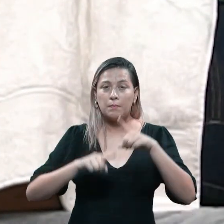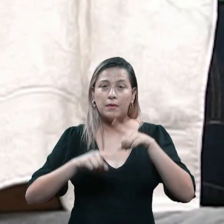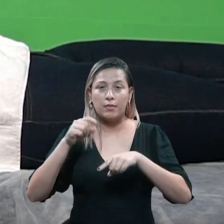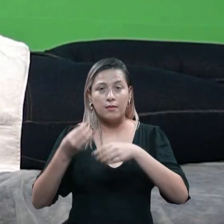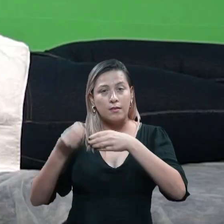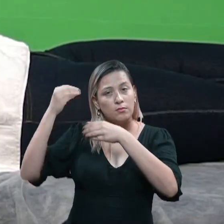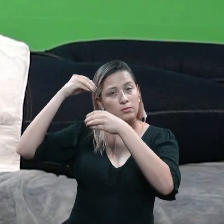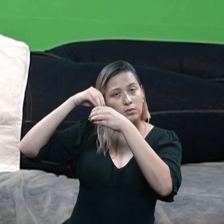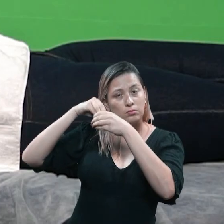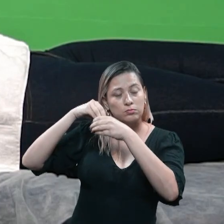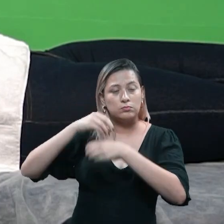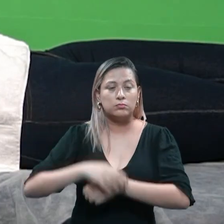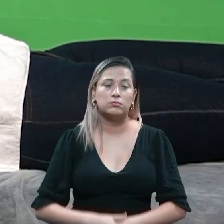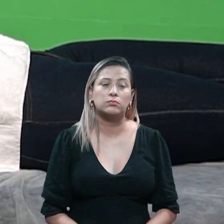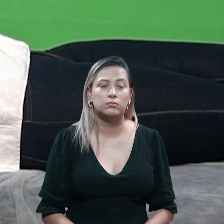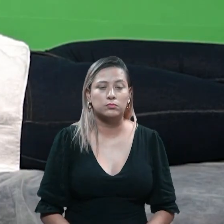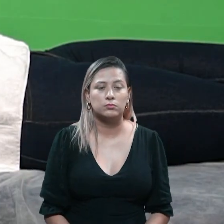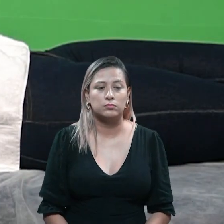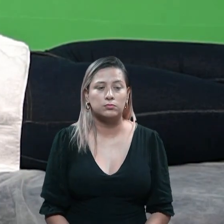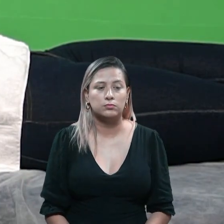ok?